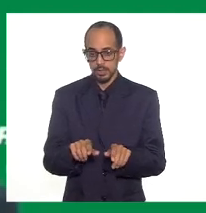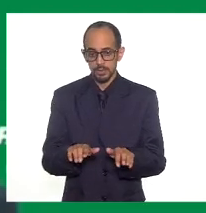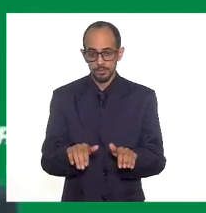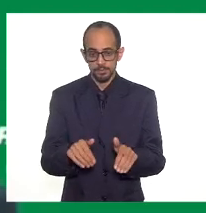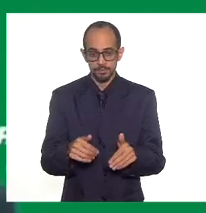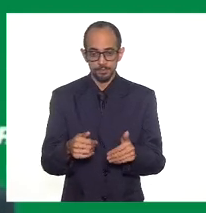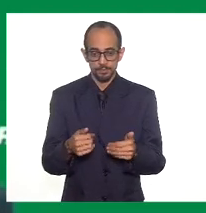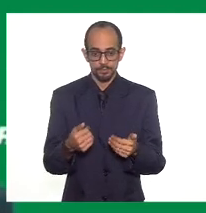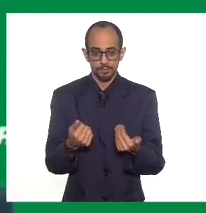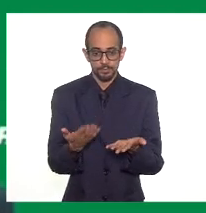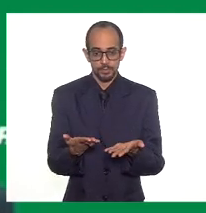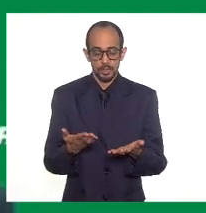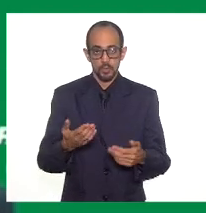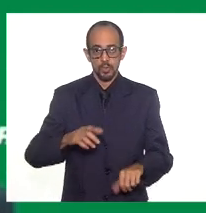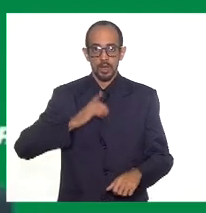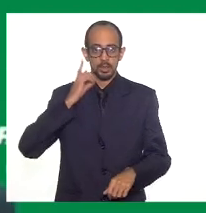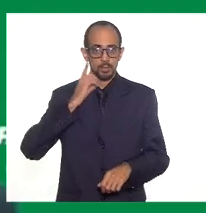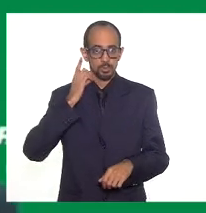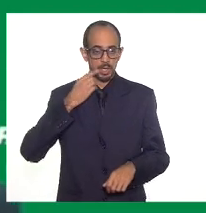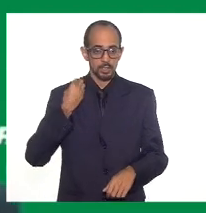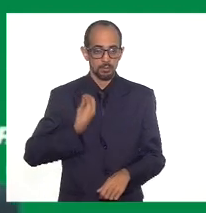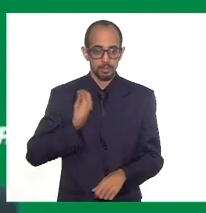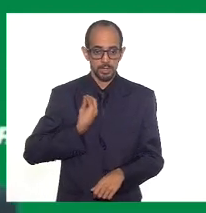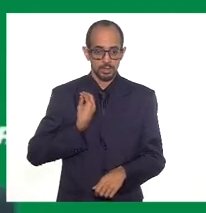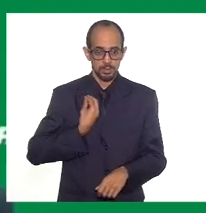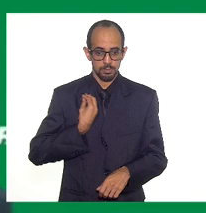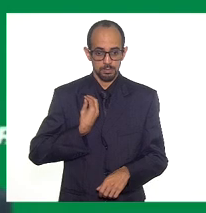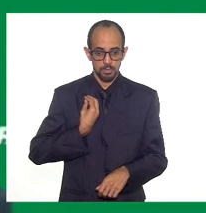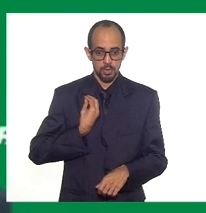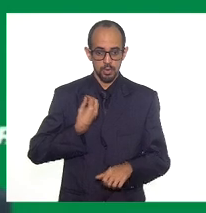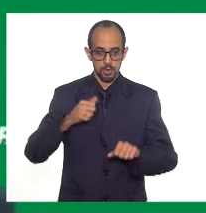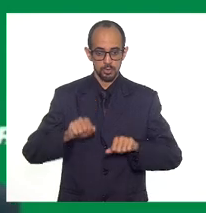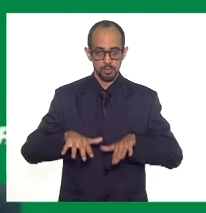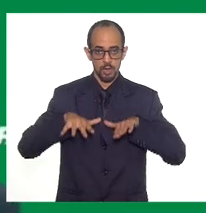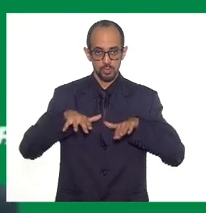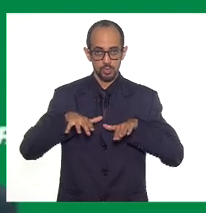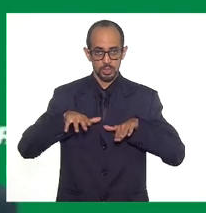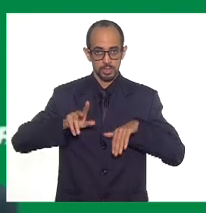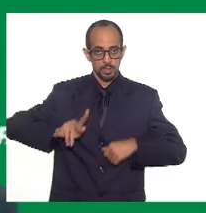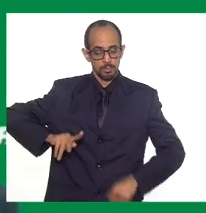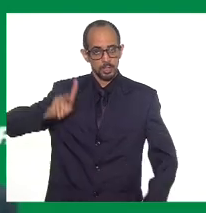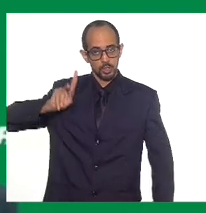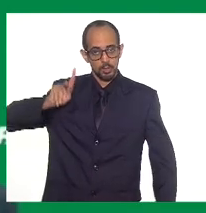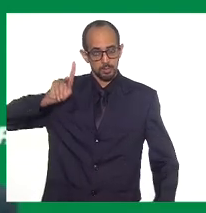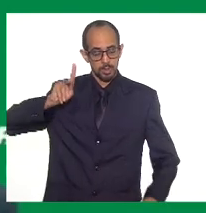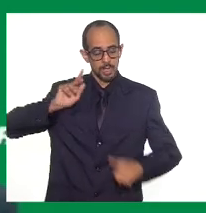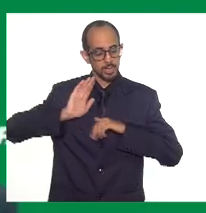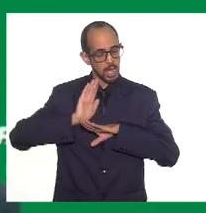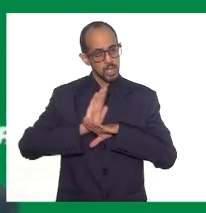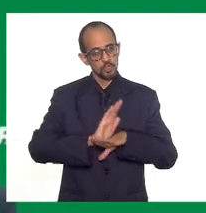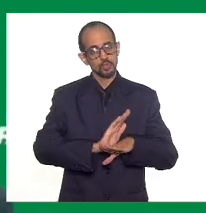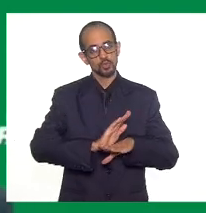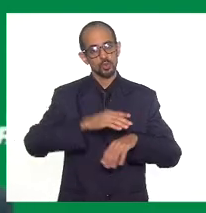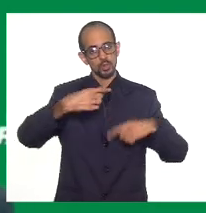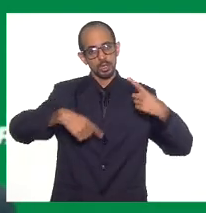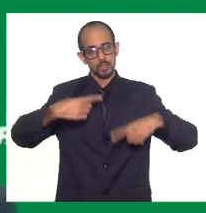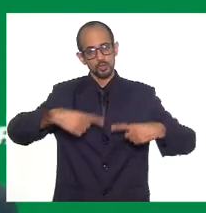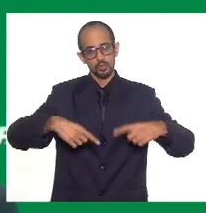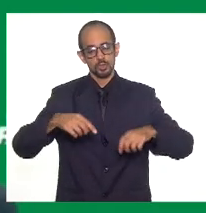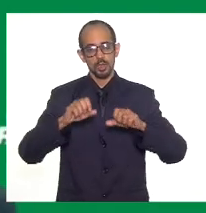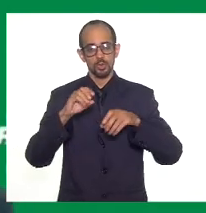senhora deputada participou aí de uma audiência que a Petrobras contribuiu com o debate na